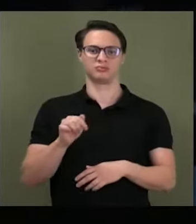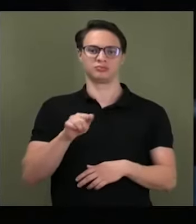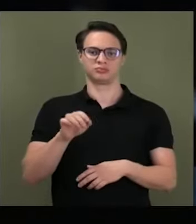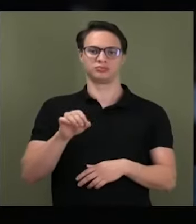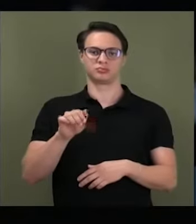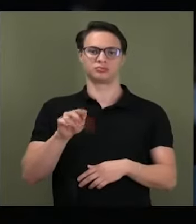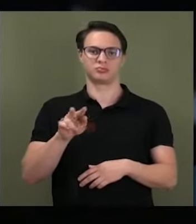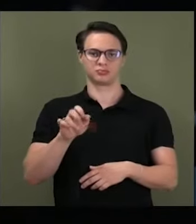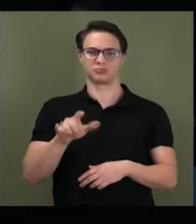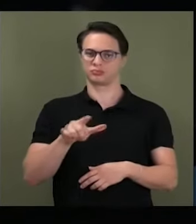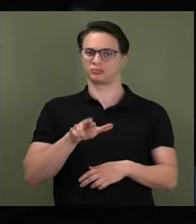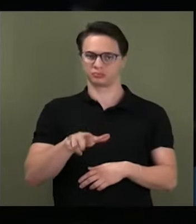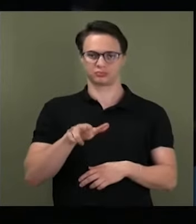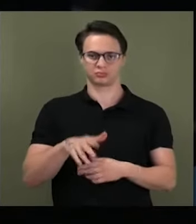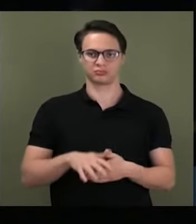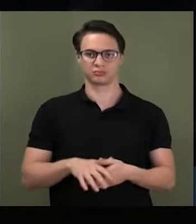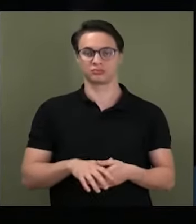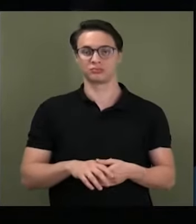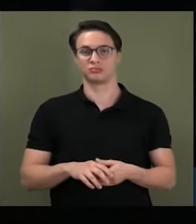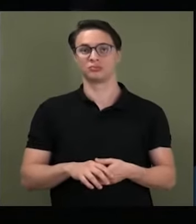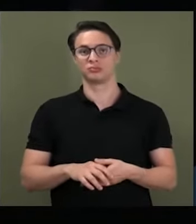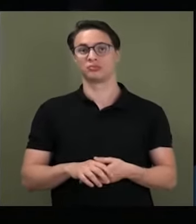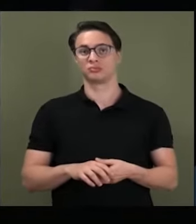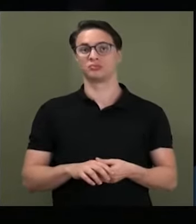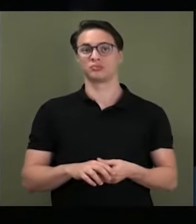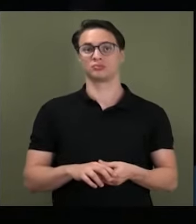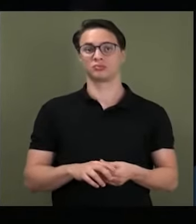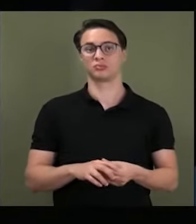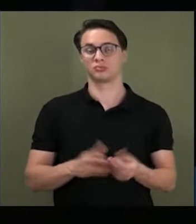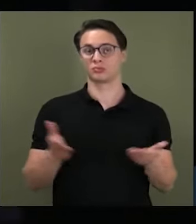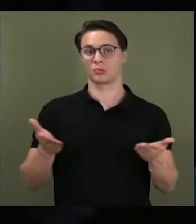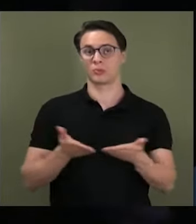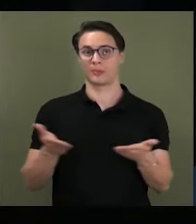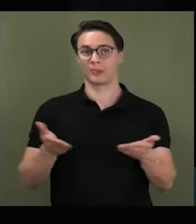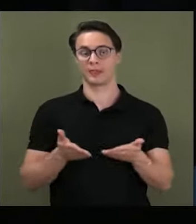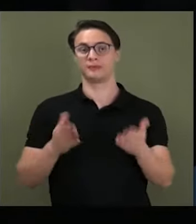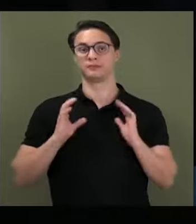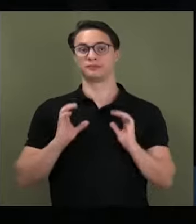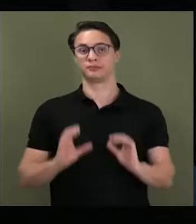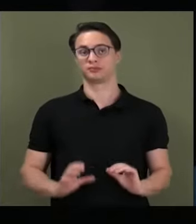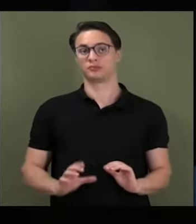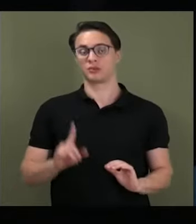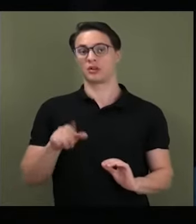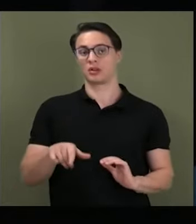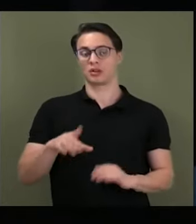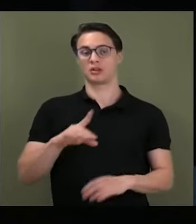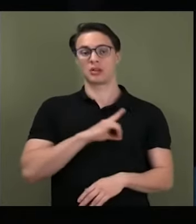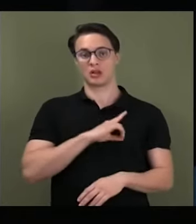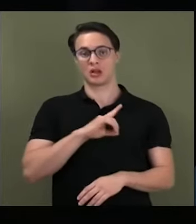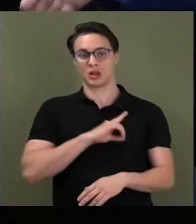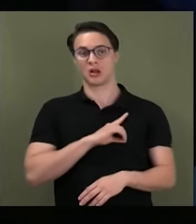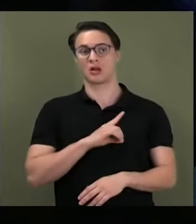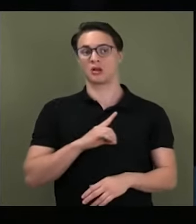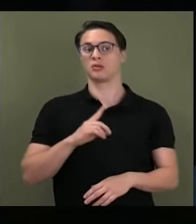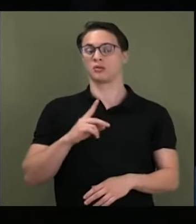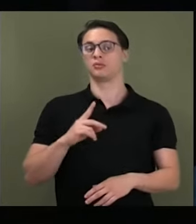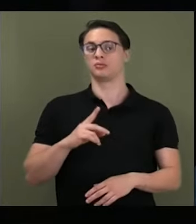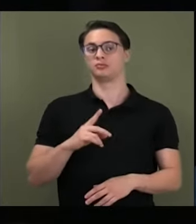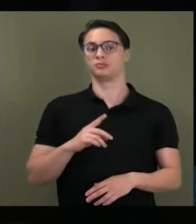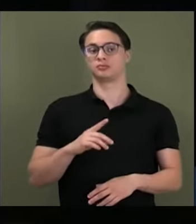Como não é razoável também, senhores senadores, hoje um cidadão que é delegado de polícia ou que é da